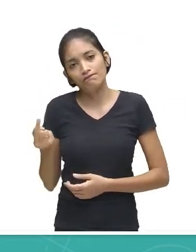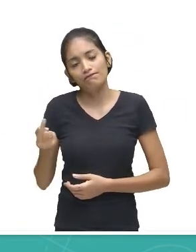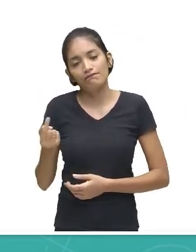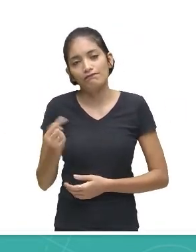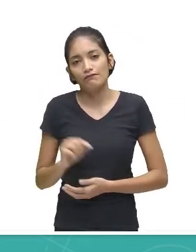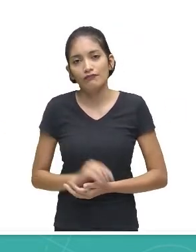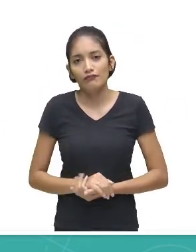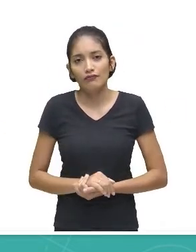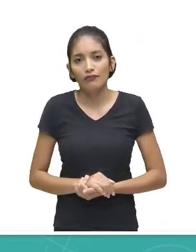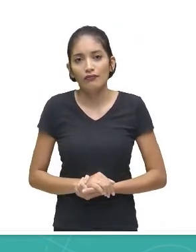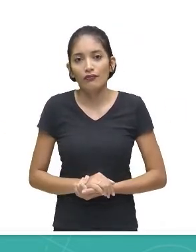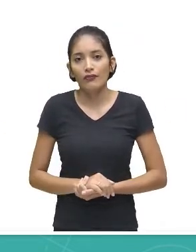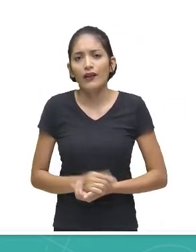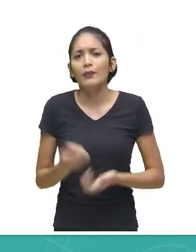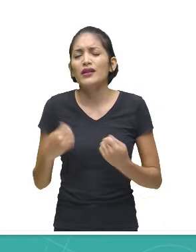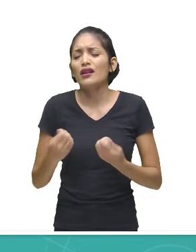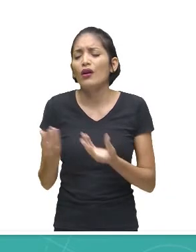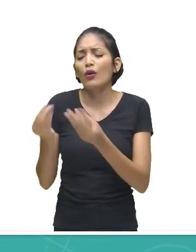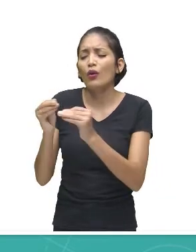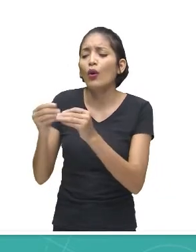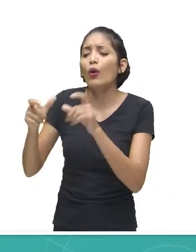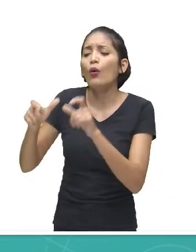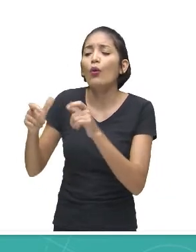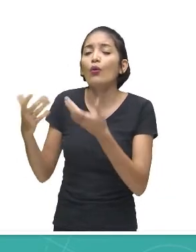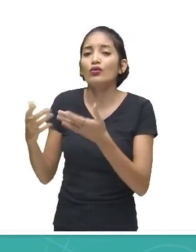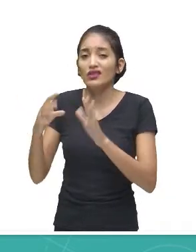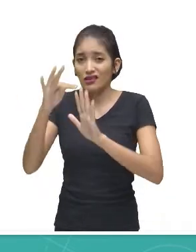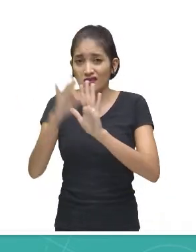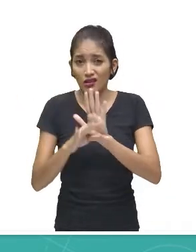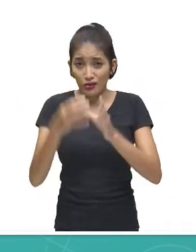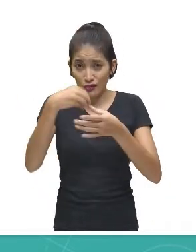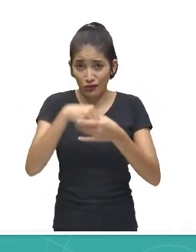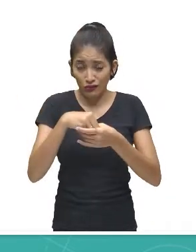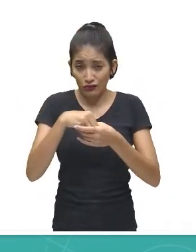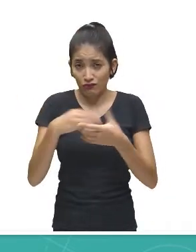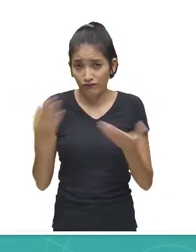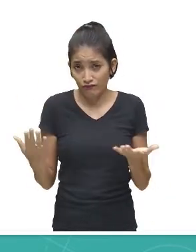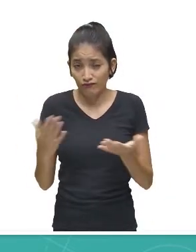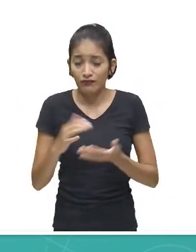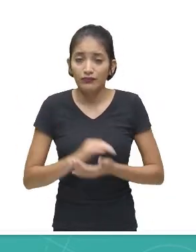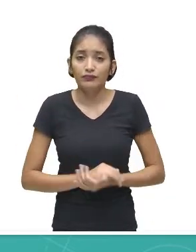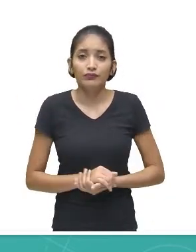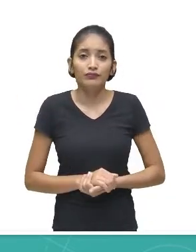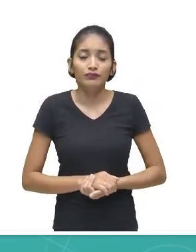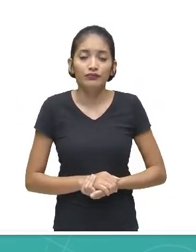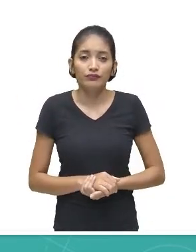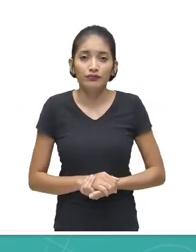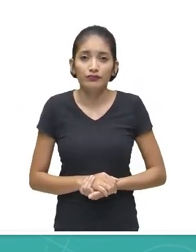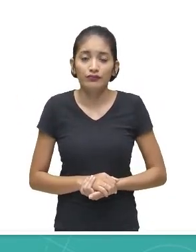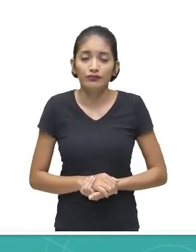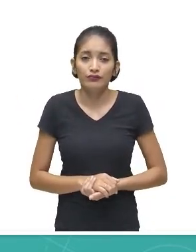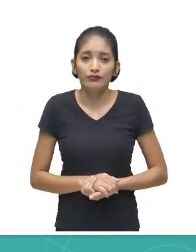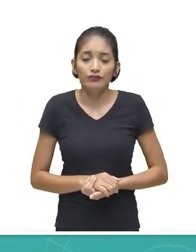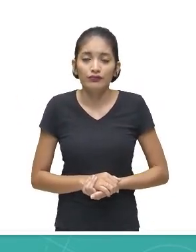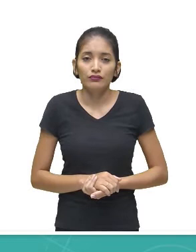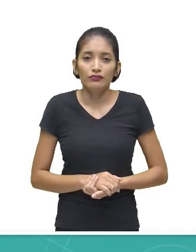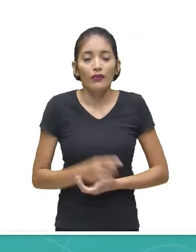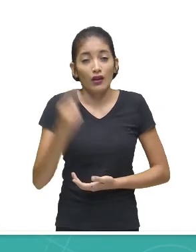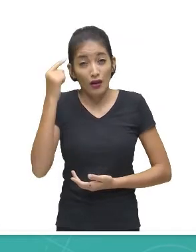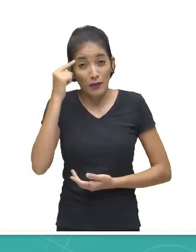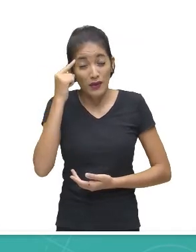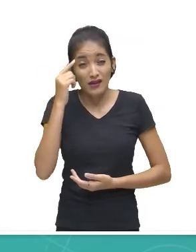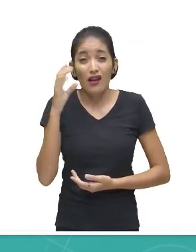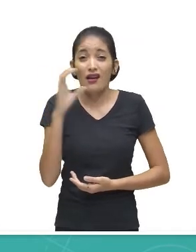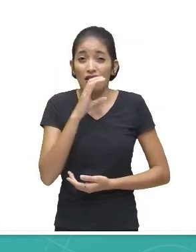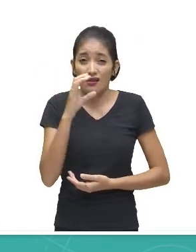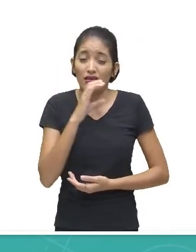Onde seria necessário a gente utilizar a vírgula nesse texto? Não é? Então, pense aí